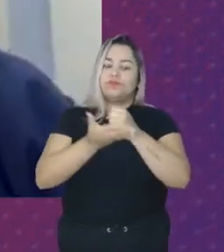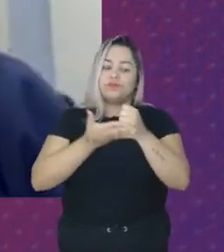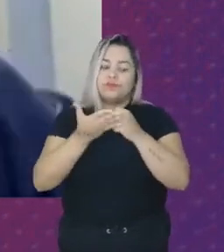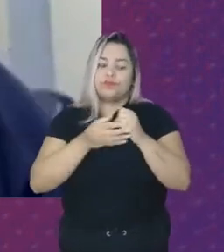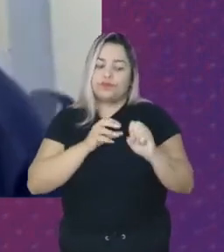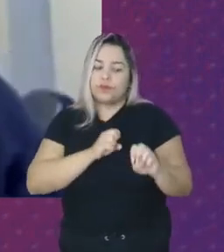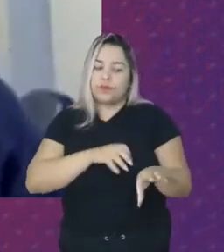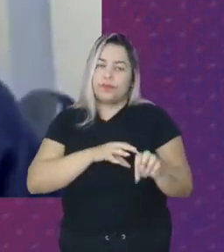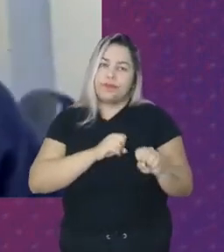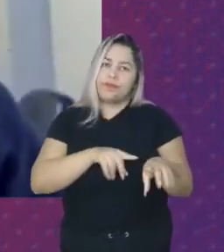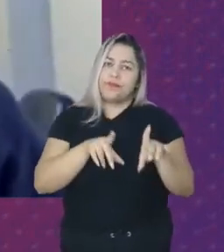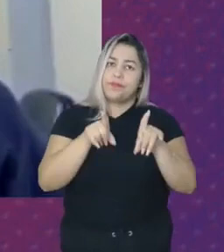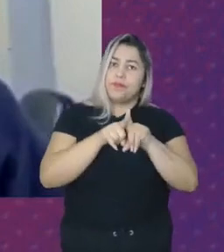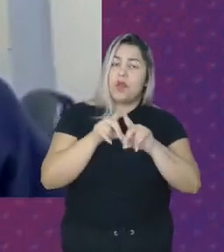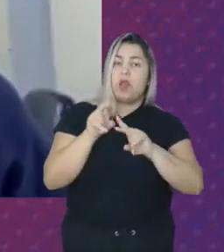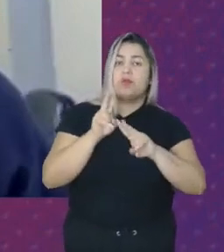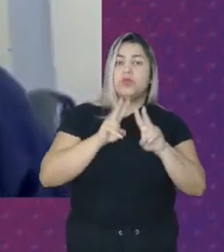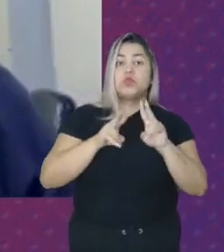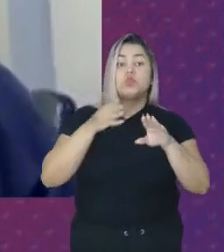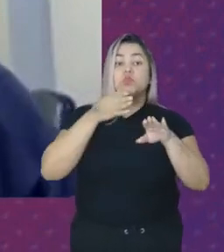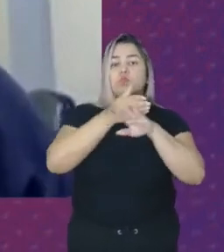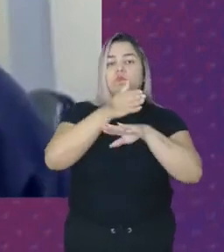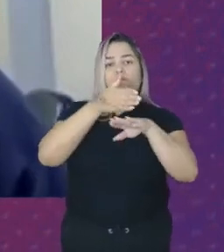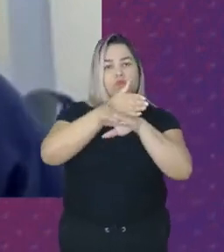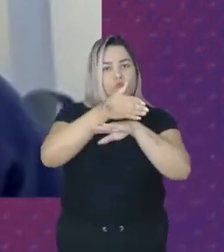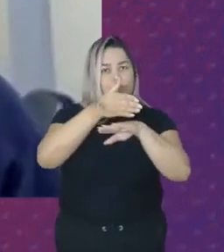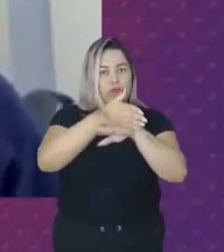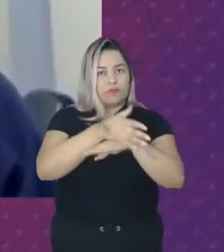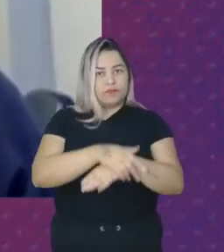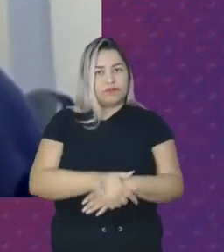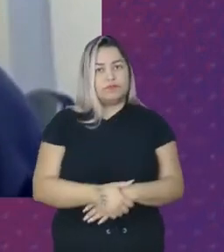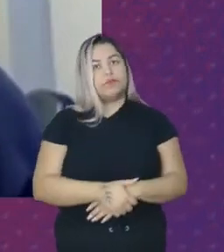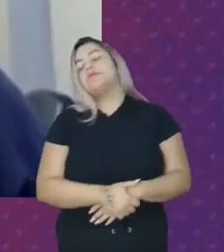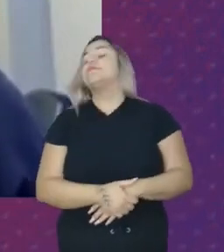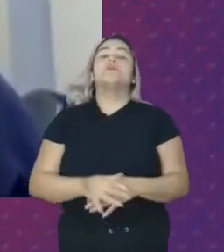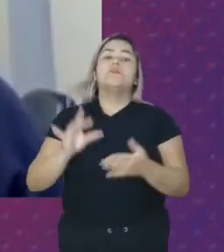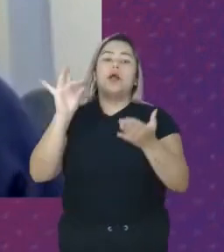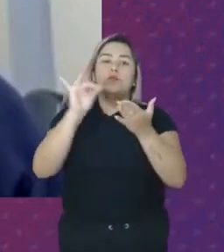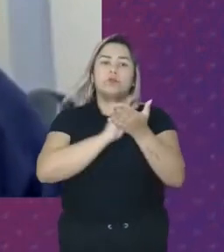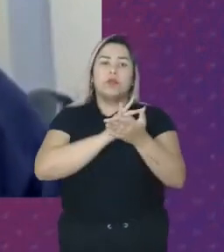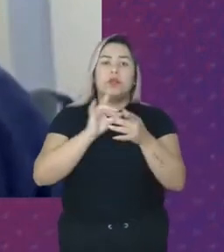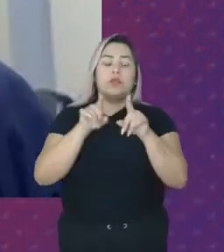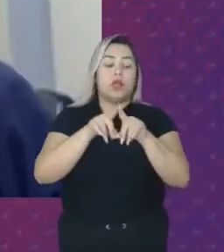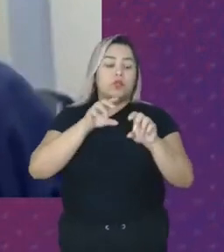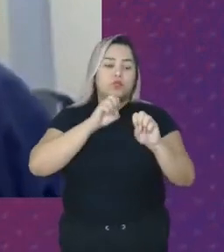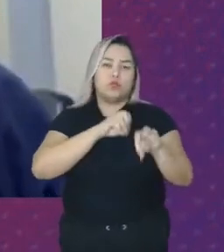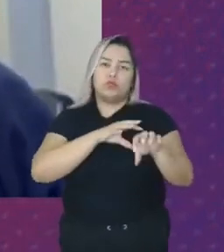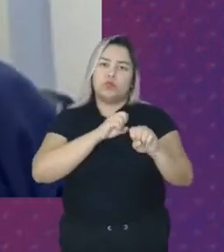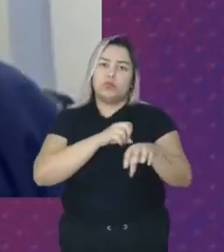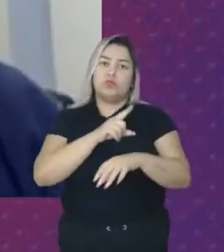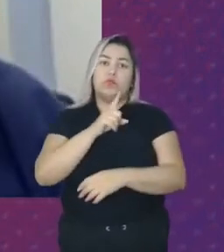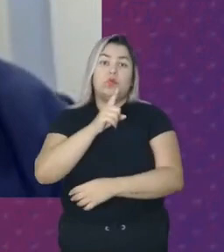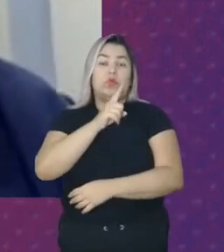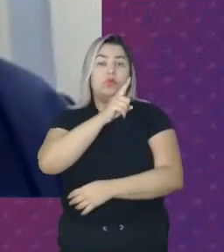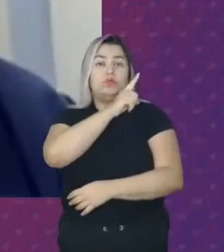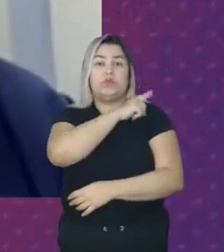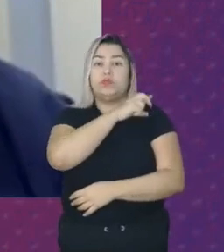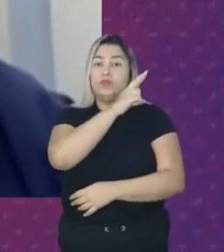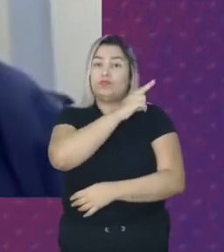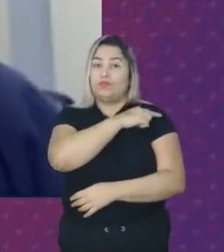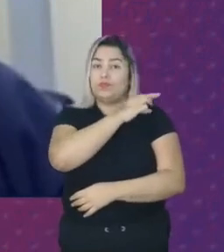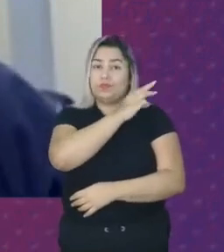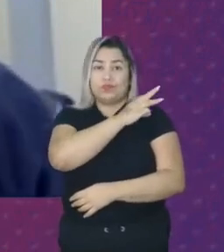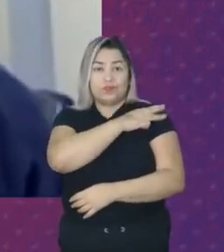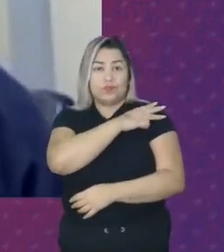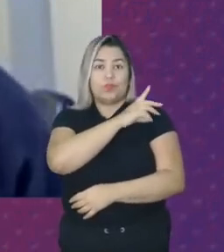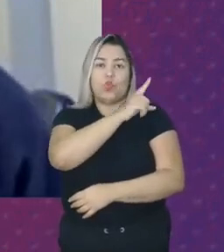gente olha sob o ponto de vista do acesso, né, número de matrículas na educação infantil, no ensino fundamental, no ensino